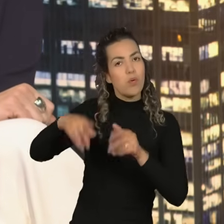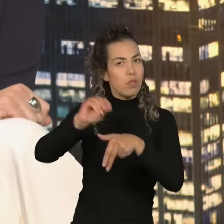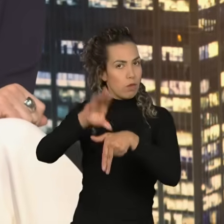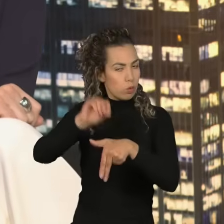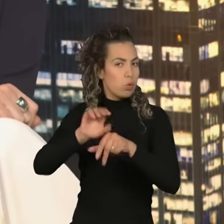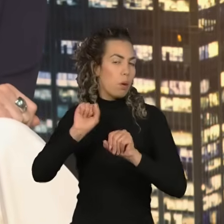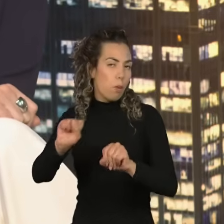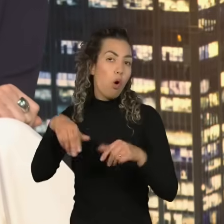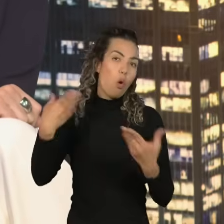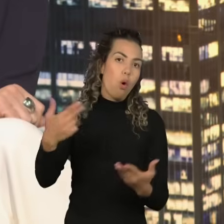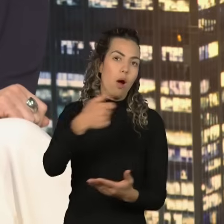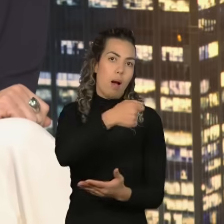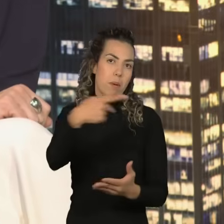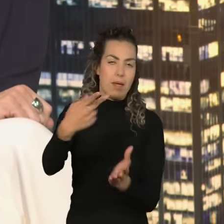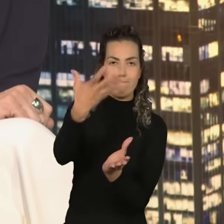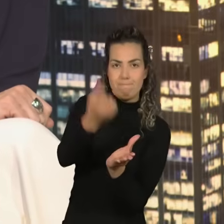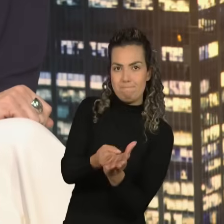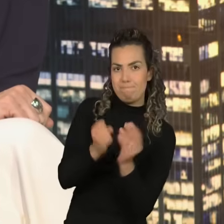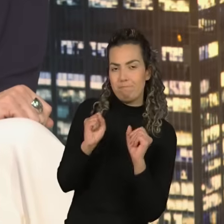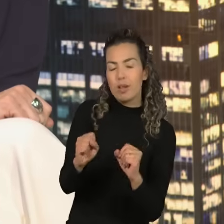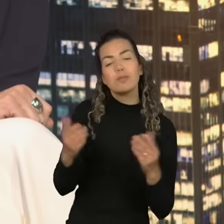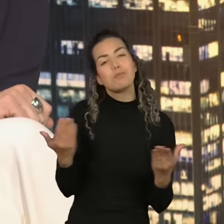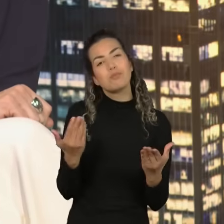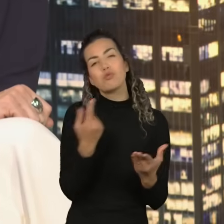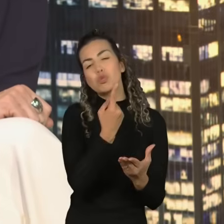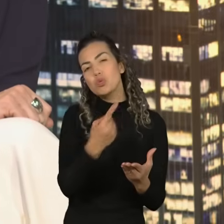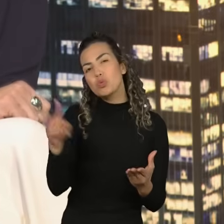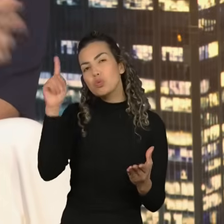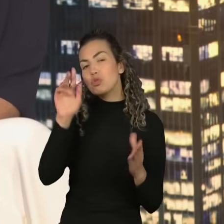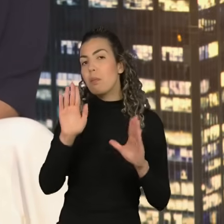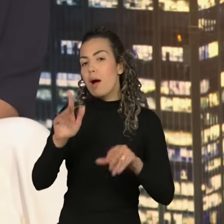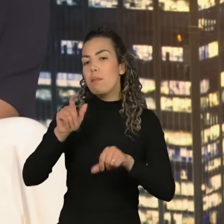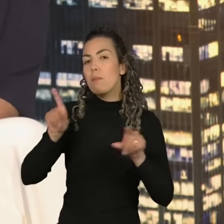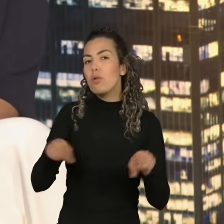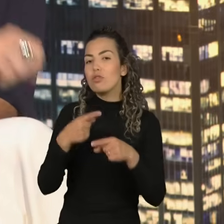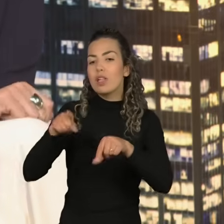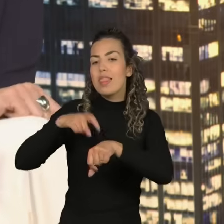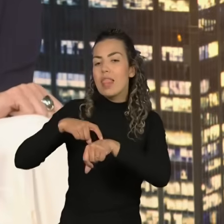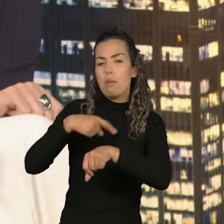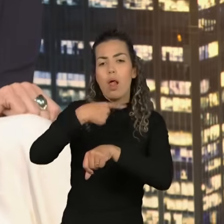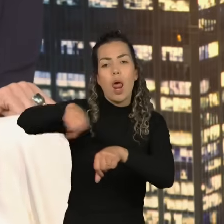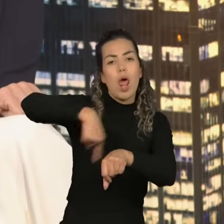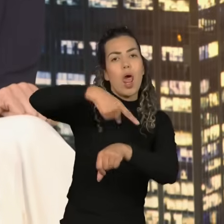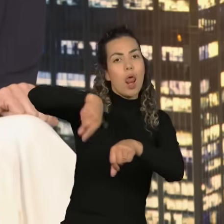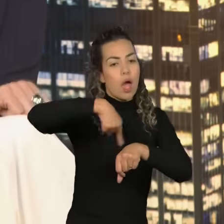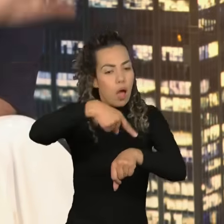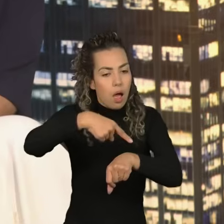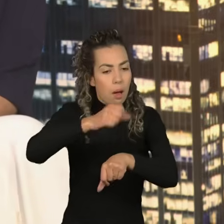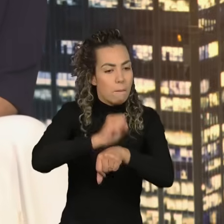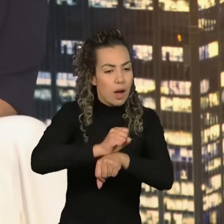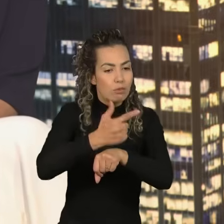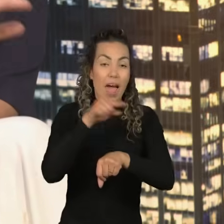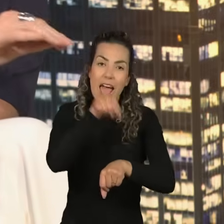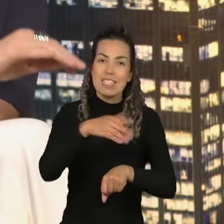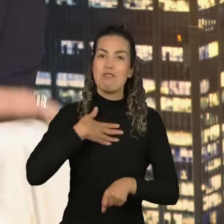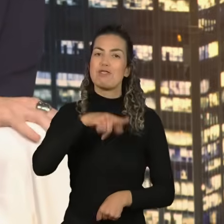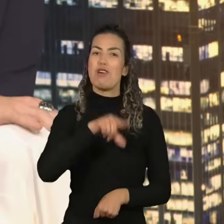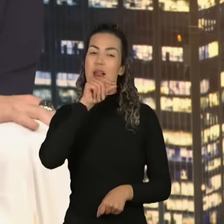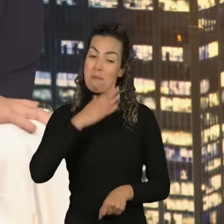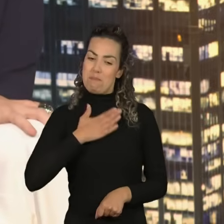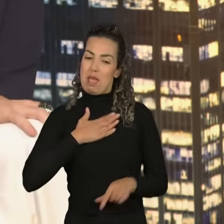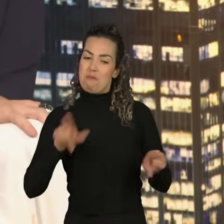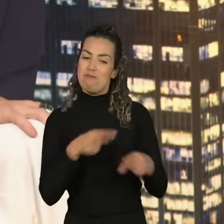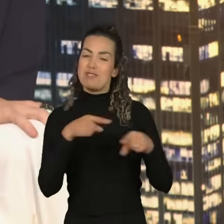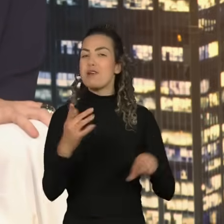baixe o aplicativo Cultura Play. A gente encerra agora com O Tempo Não Para. Essa é a minha escolha, minha música favorita de toda a obra